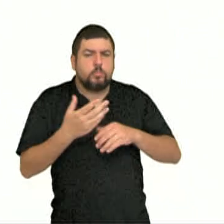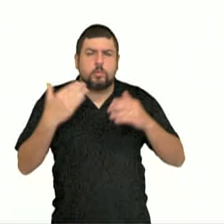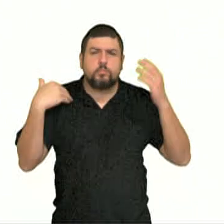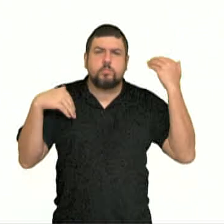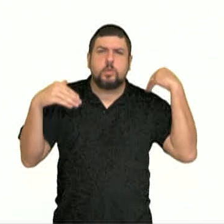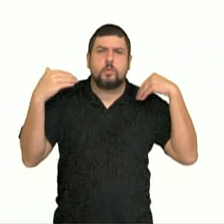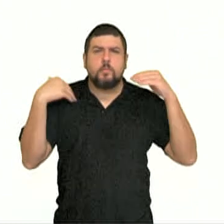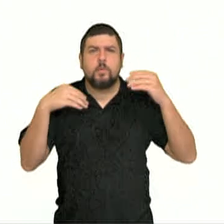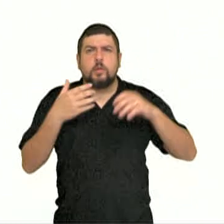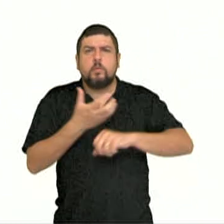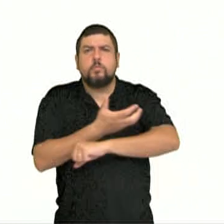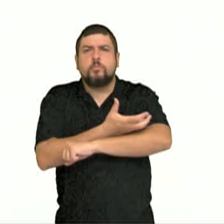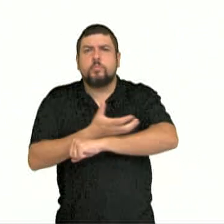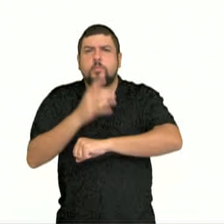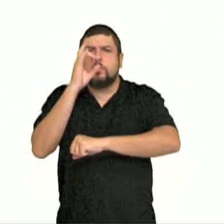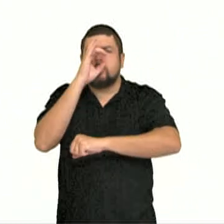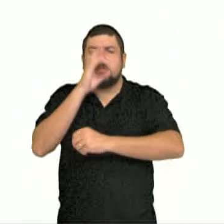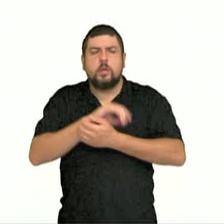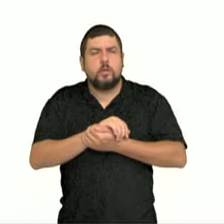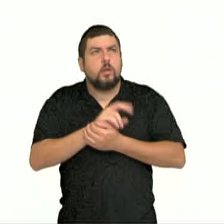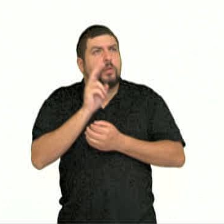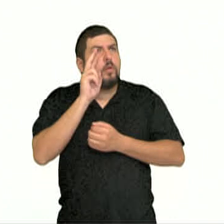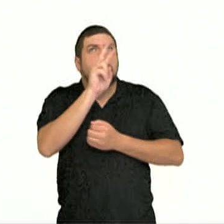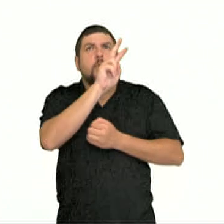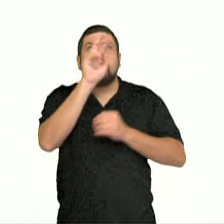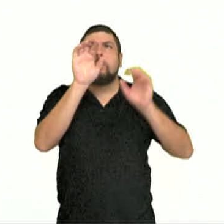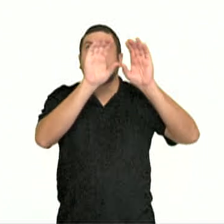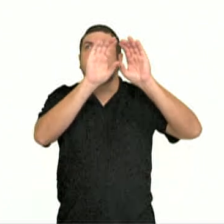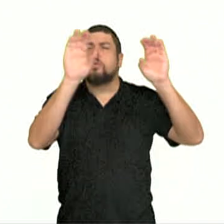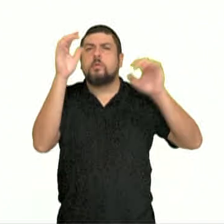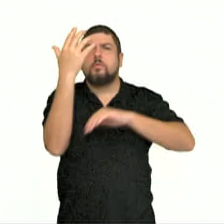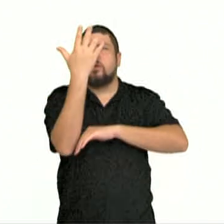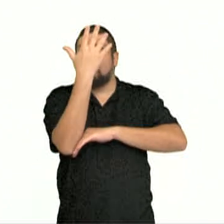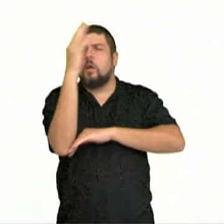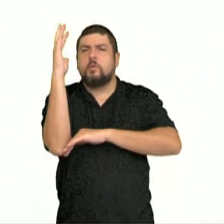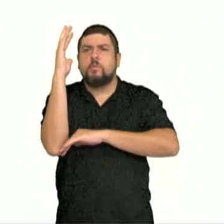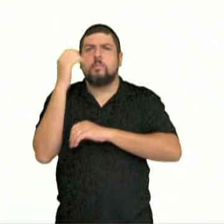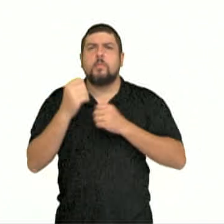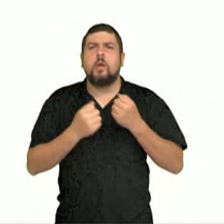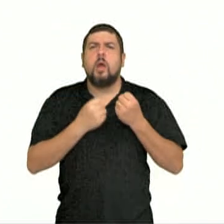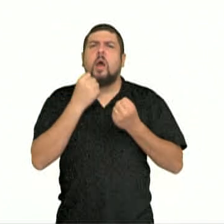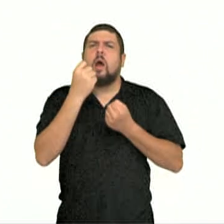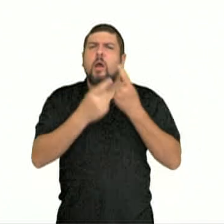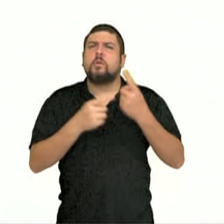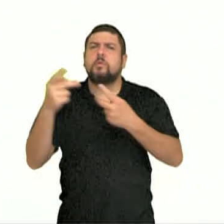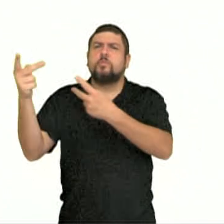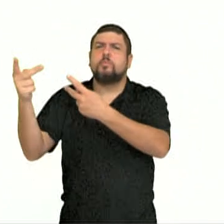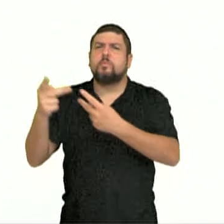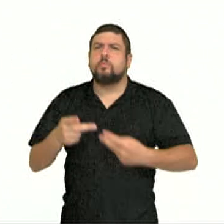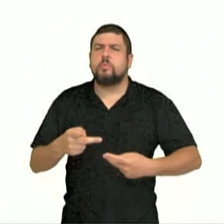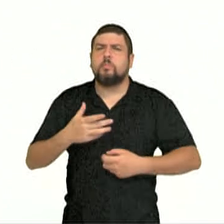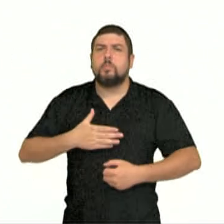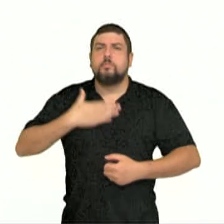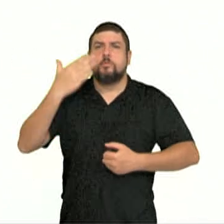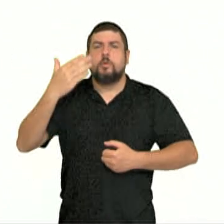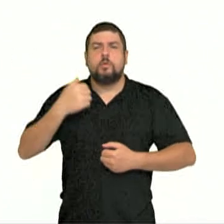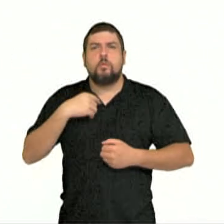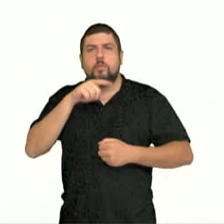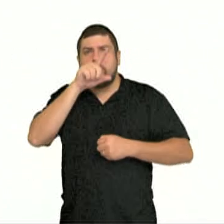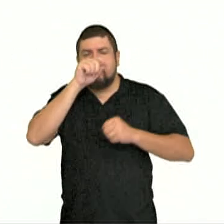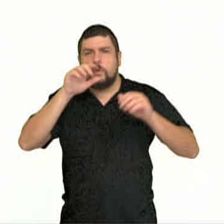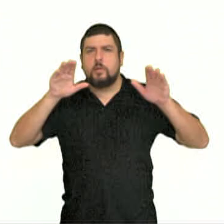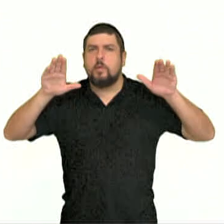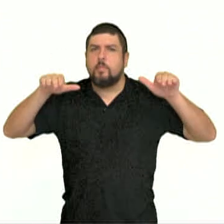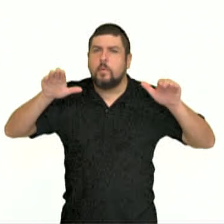aos pássaros, vejo o céu, as árvores. Às vezes surge uma visita inesperada, um pássaro de passagem,